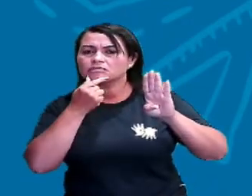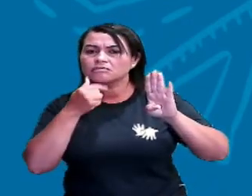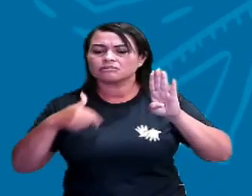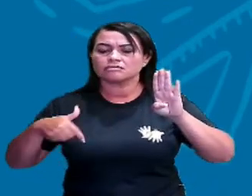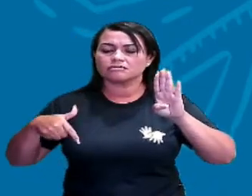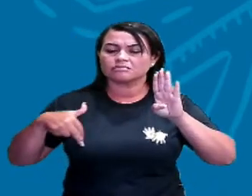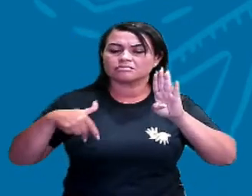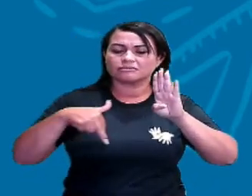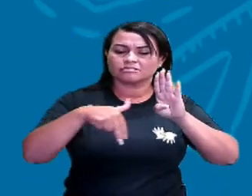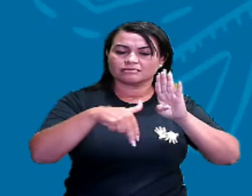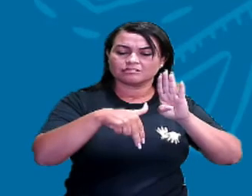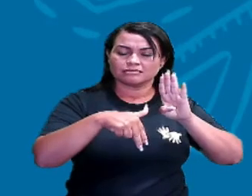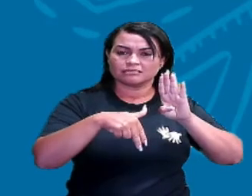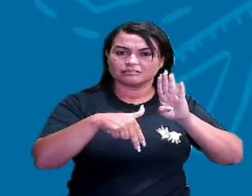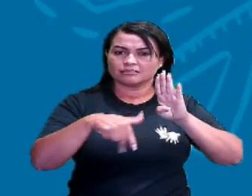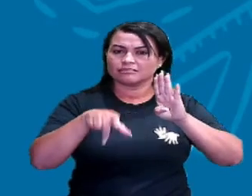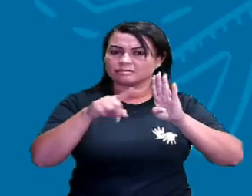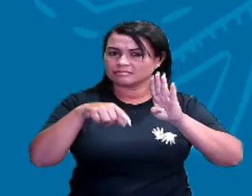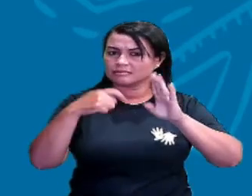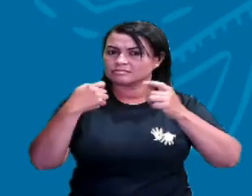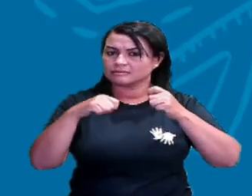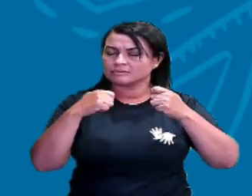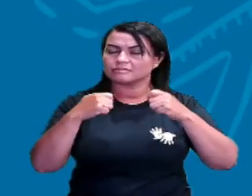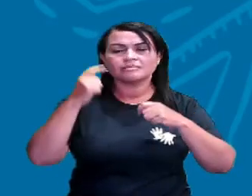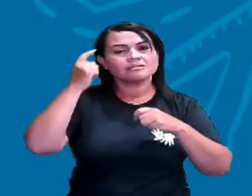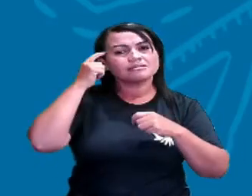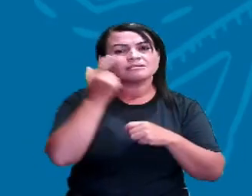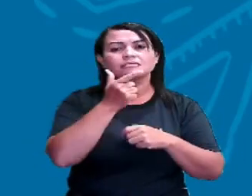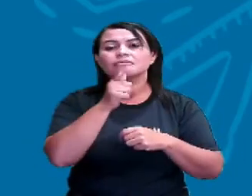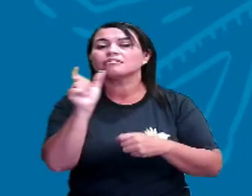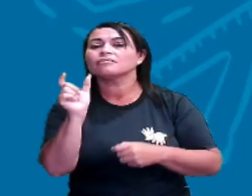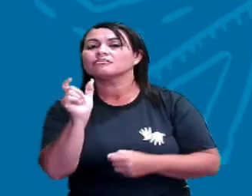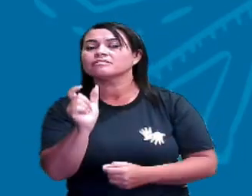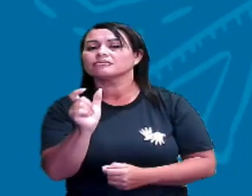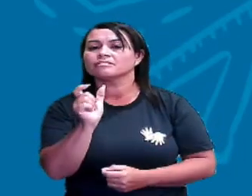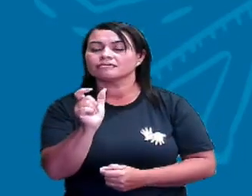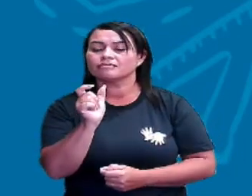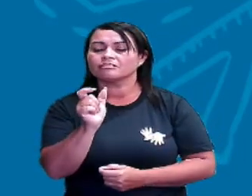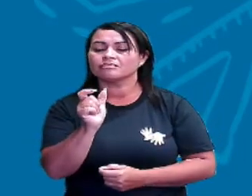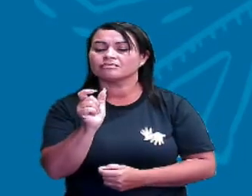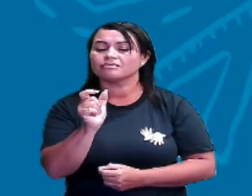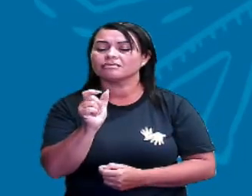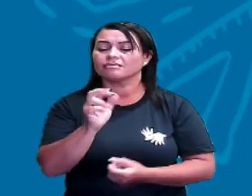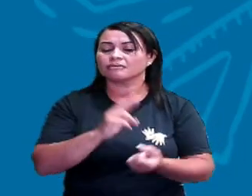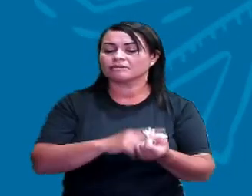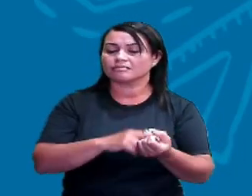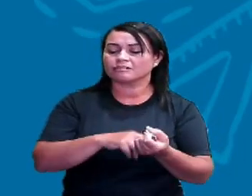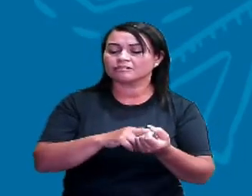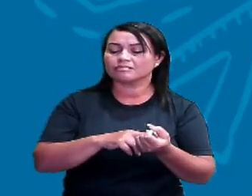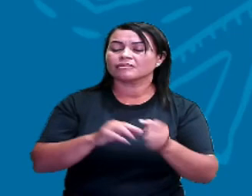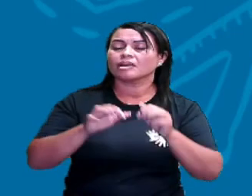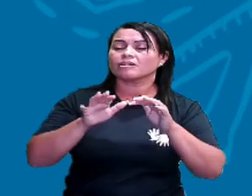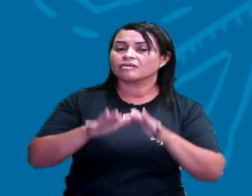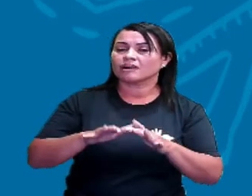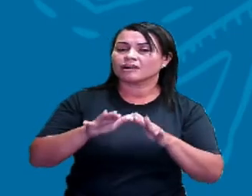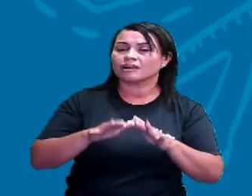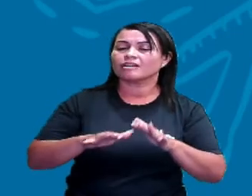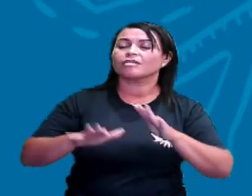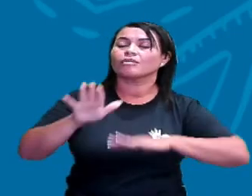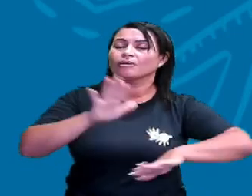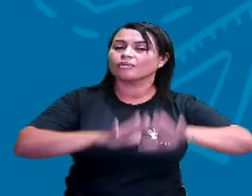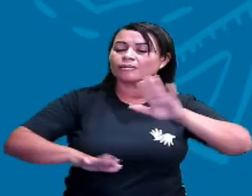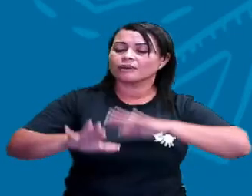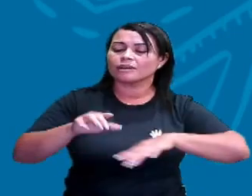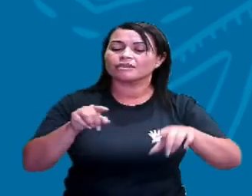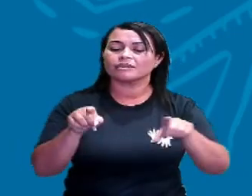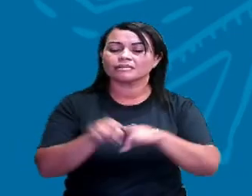aqui menininho. Você vai ter que procurar outra palavra que rime com devagarinho, que rime com cuidado, que rime com